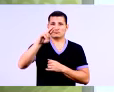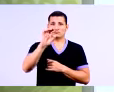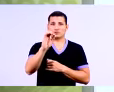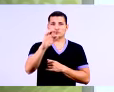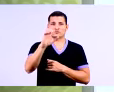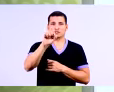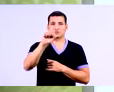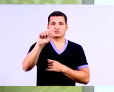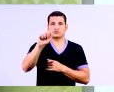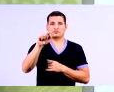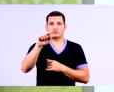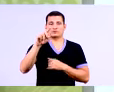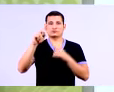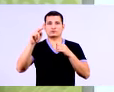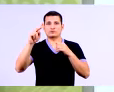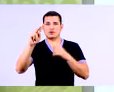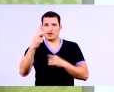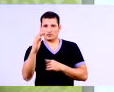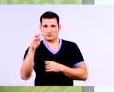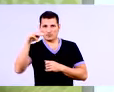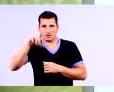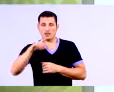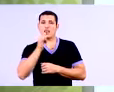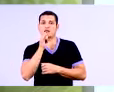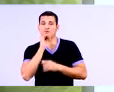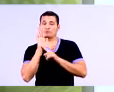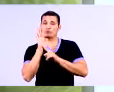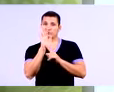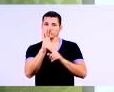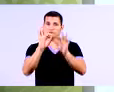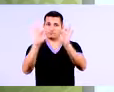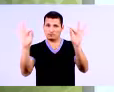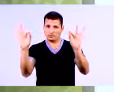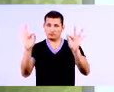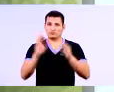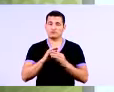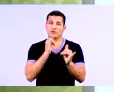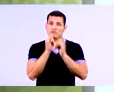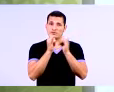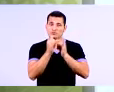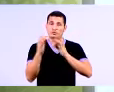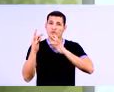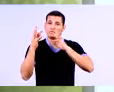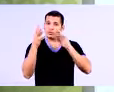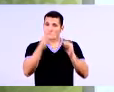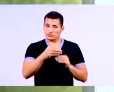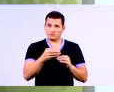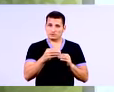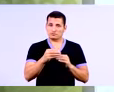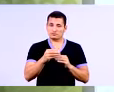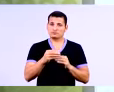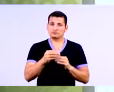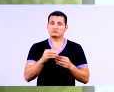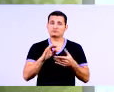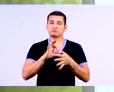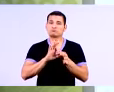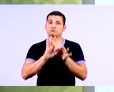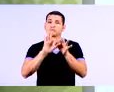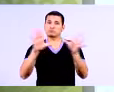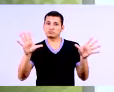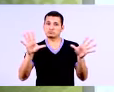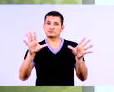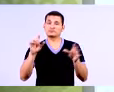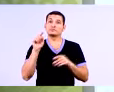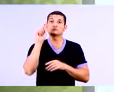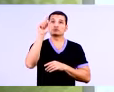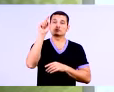processa.html, que é o exemplo que eu mostrei, as informações estarão, todas elas do formulário, disponíveis lá em cima